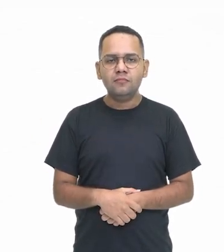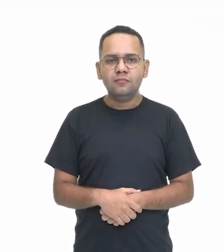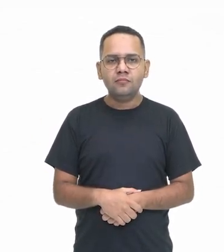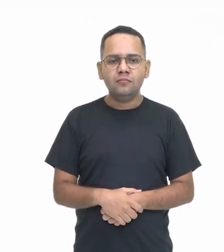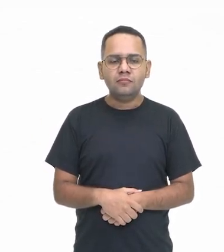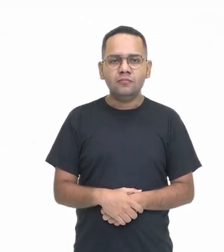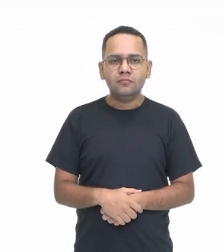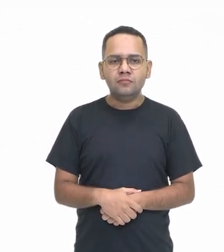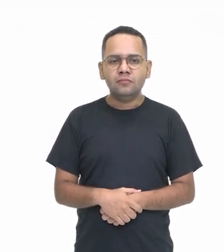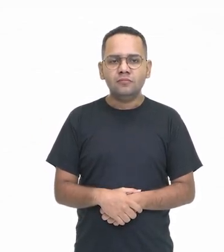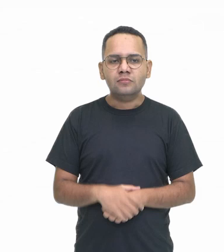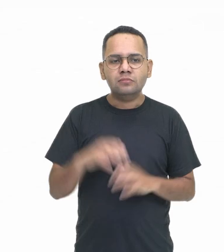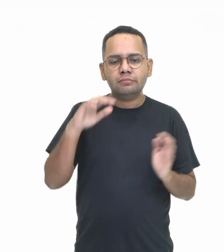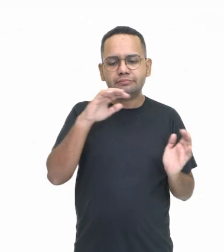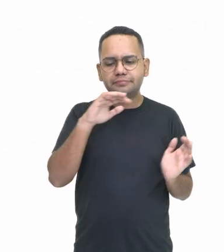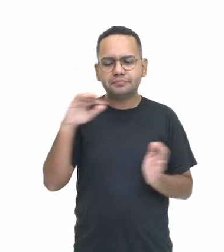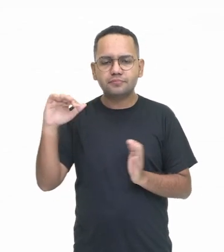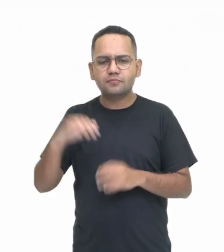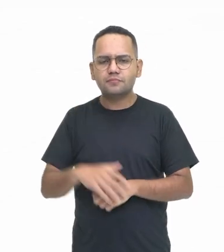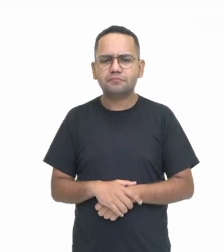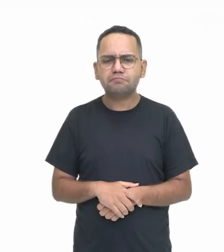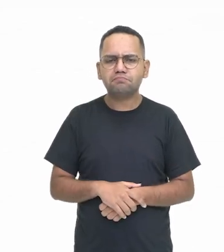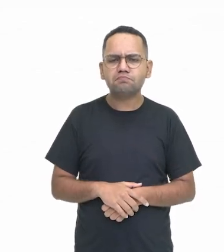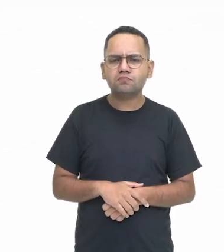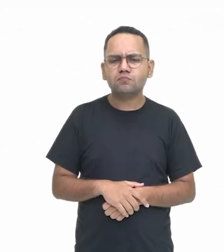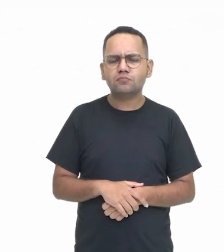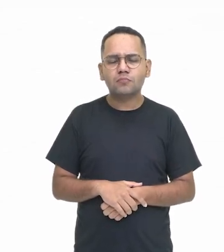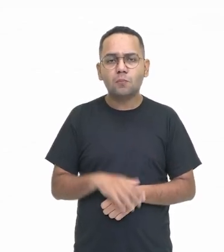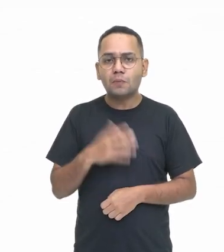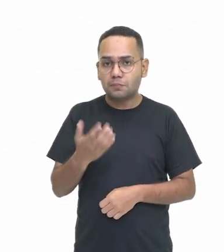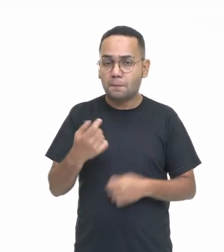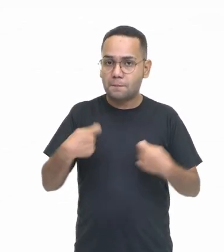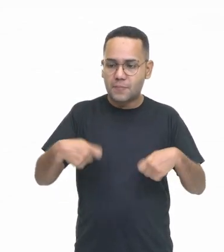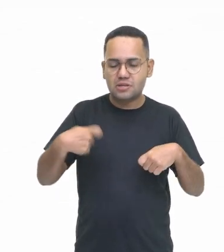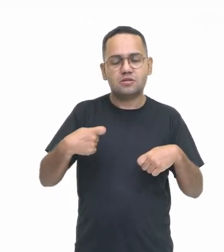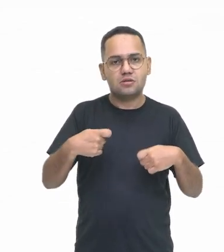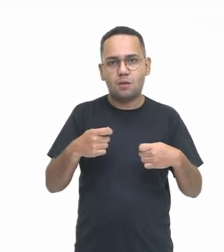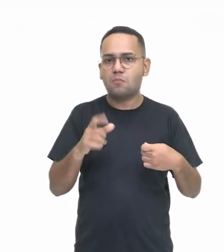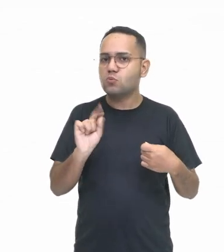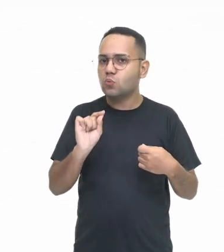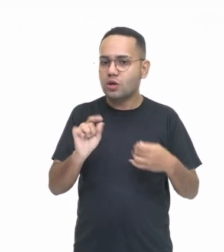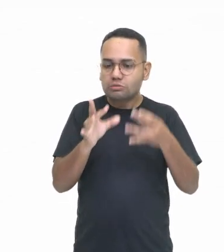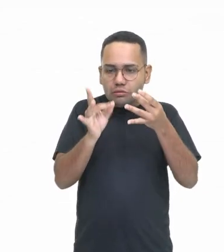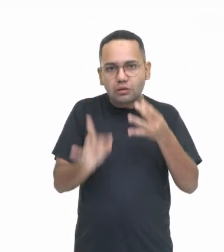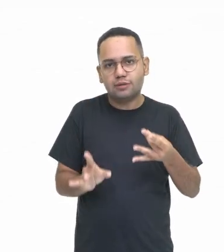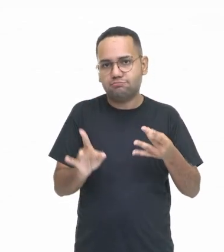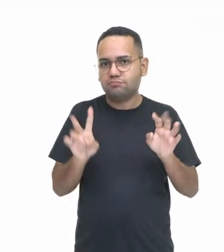analisar um pouco mais a fundo essa relação desses dois conjuntos. Acompanhe comigo, olha só.